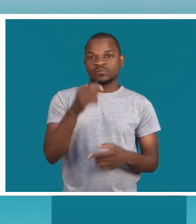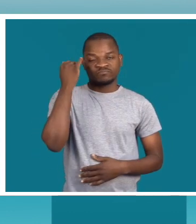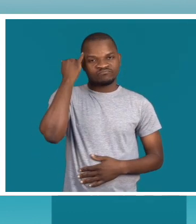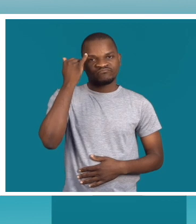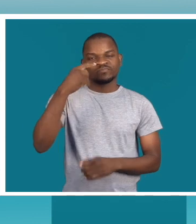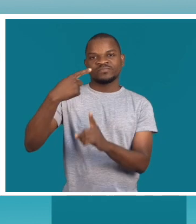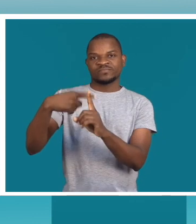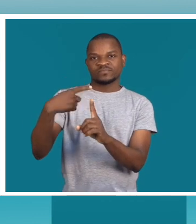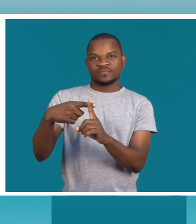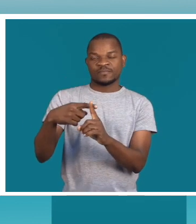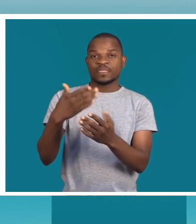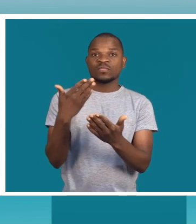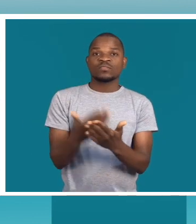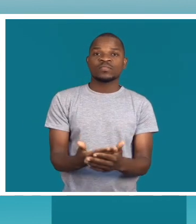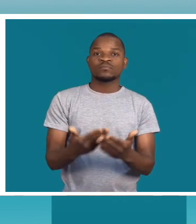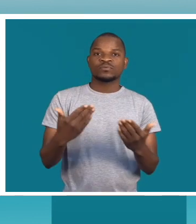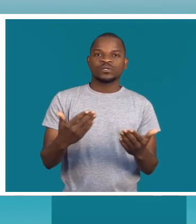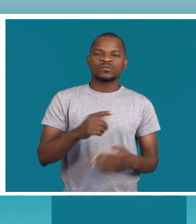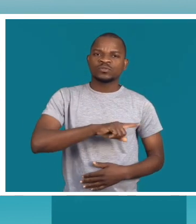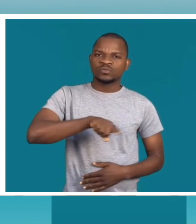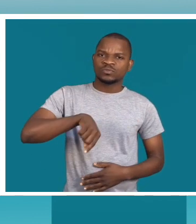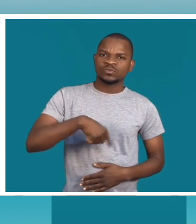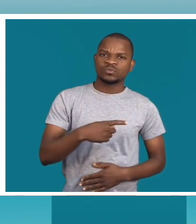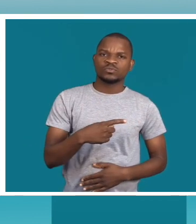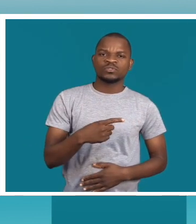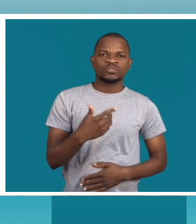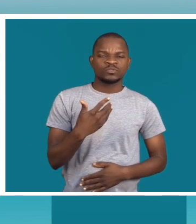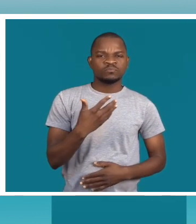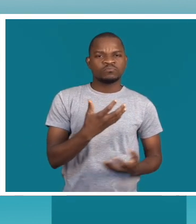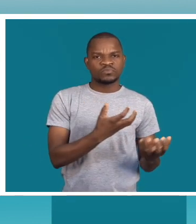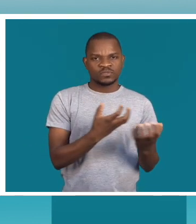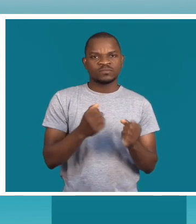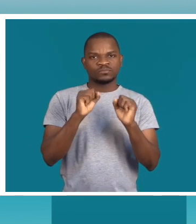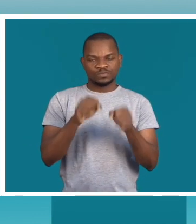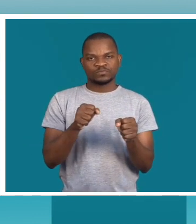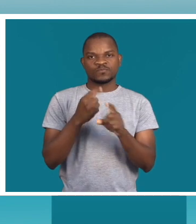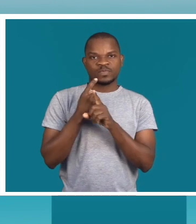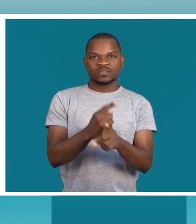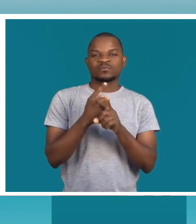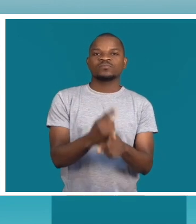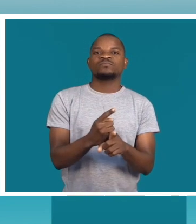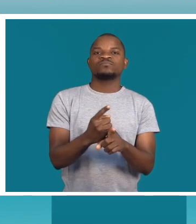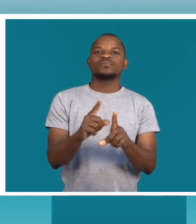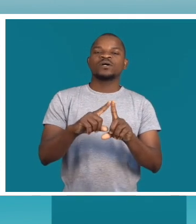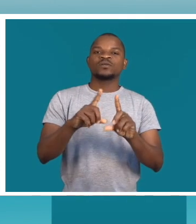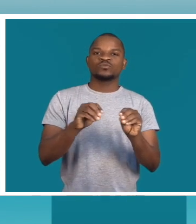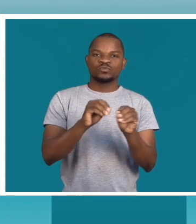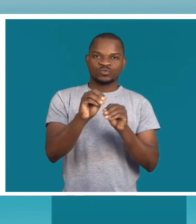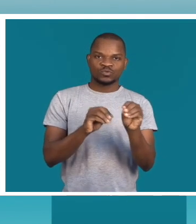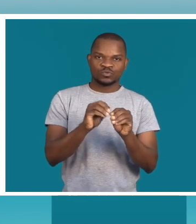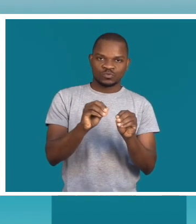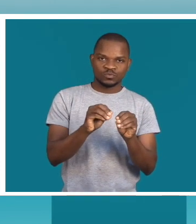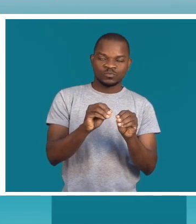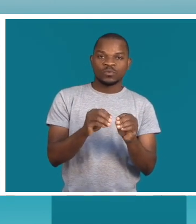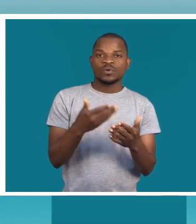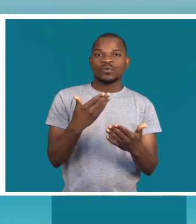ideia. Isso por quê? Porque nós também precisamos de participar neste tipo de evento. Porque,